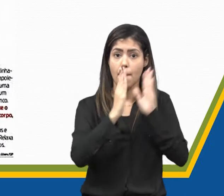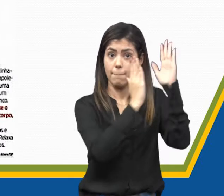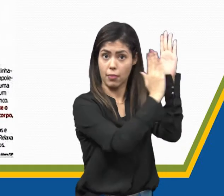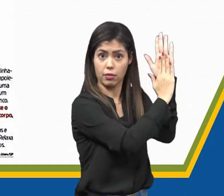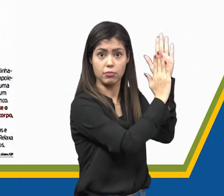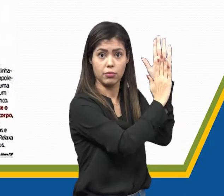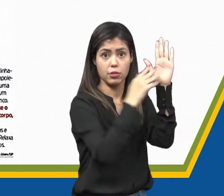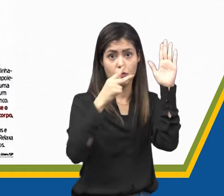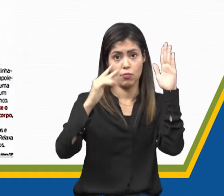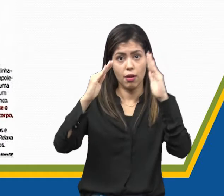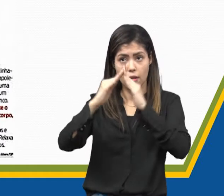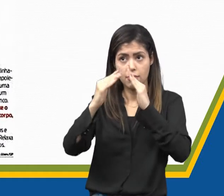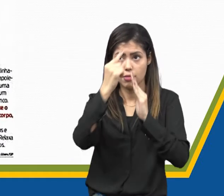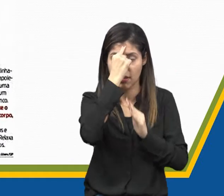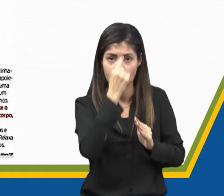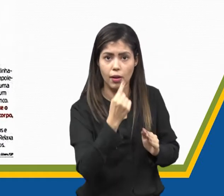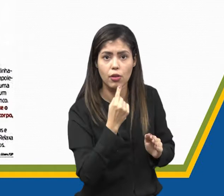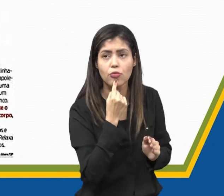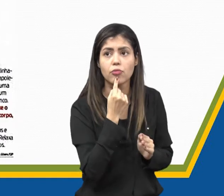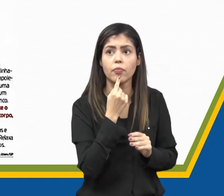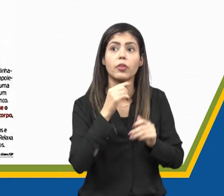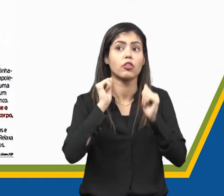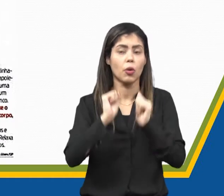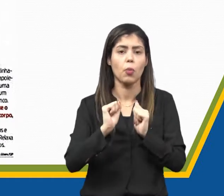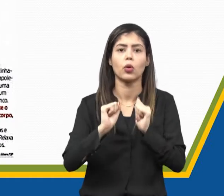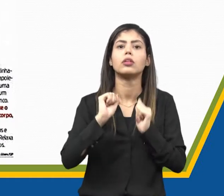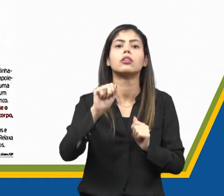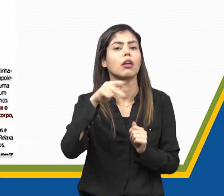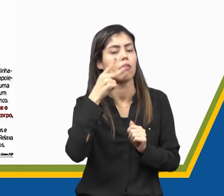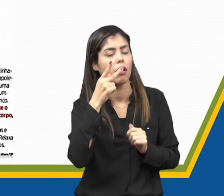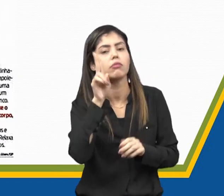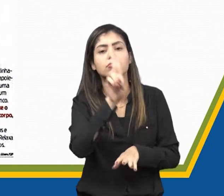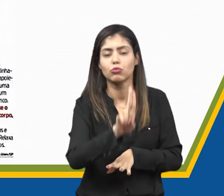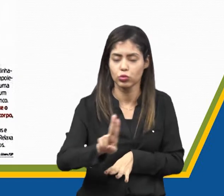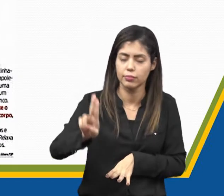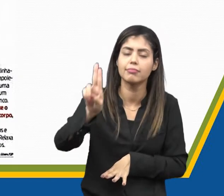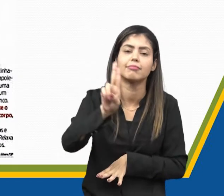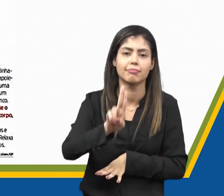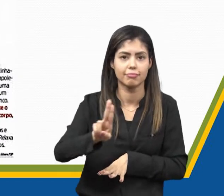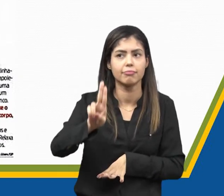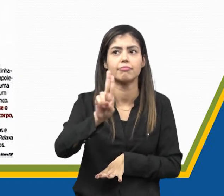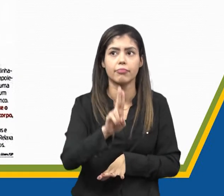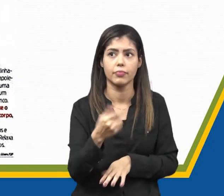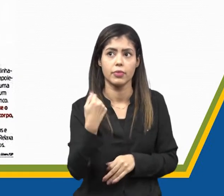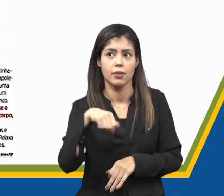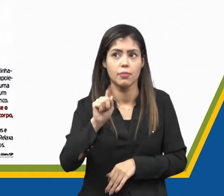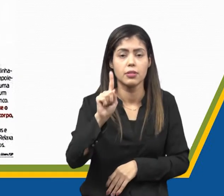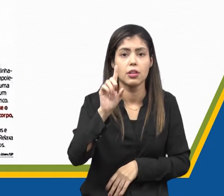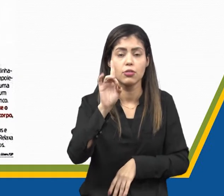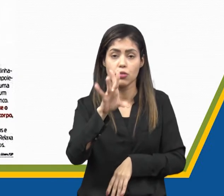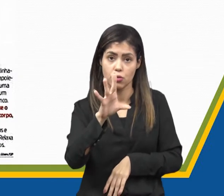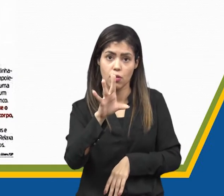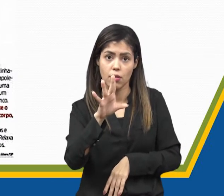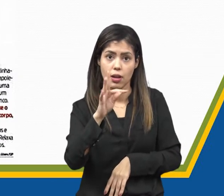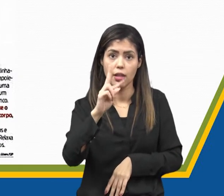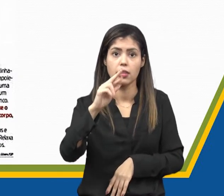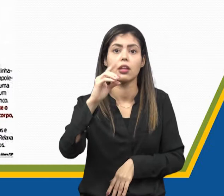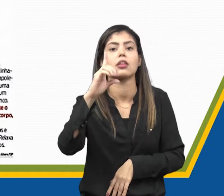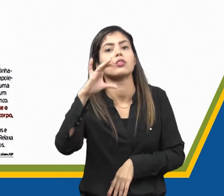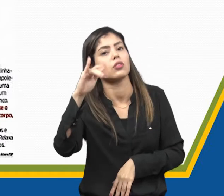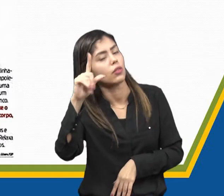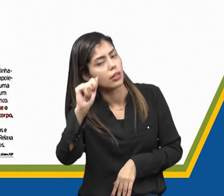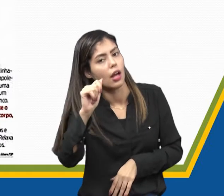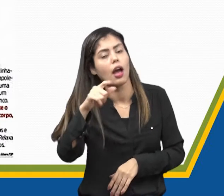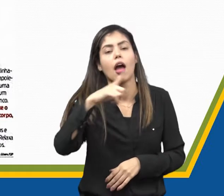casa, na primeira imagem, ela já diz isso, você pode utilizar. Olha só, e não precisa somente tracionar, tá? O que vale